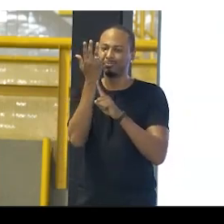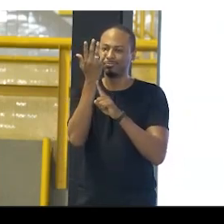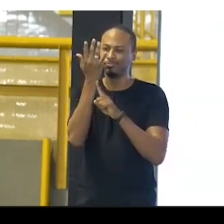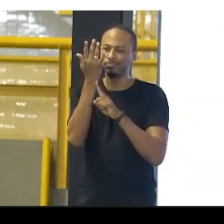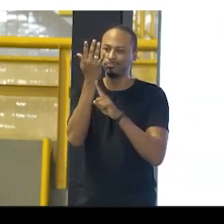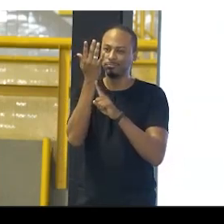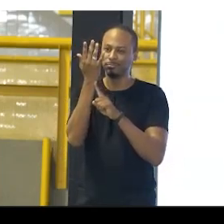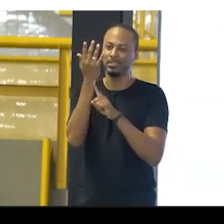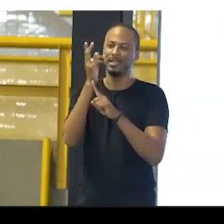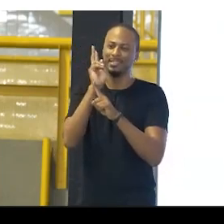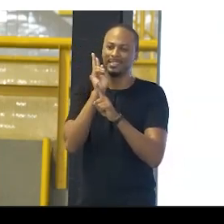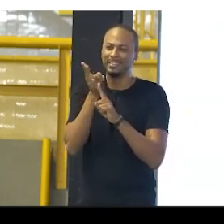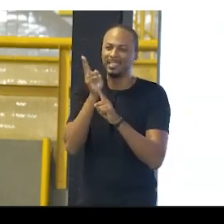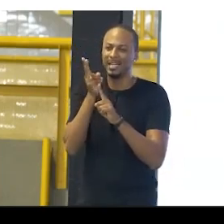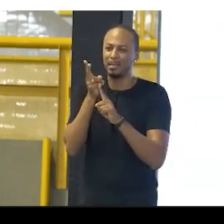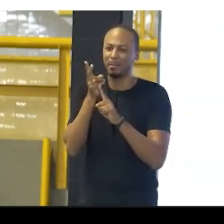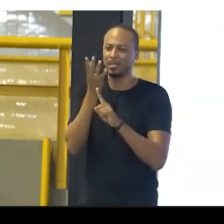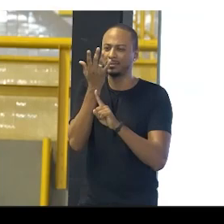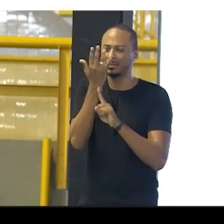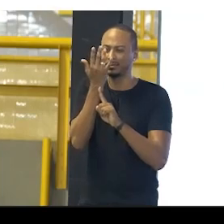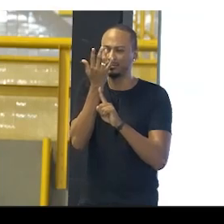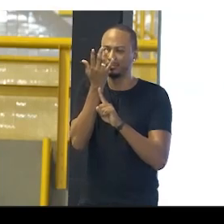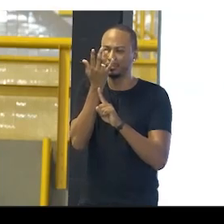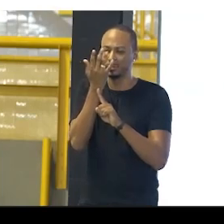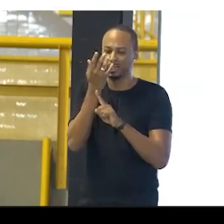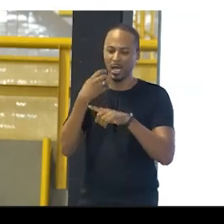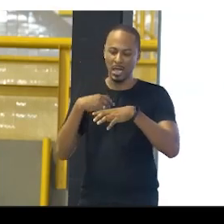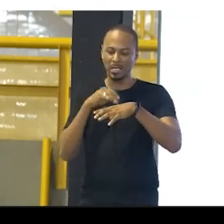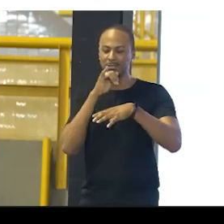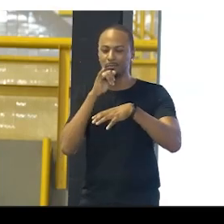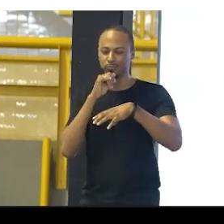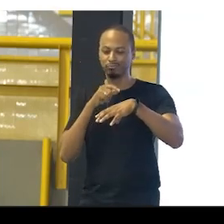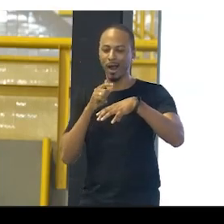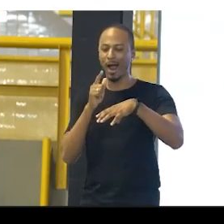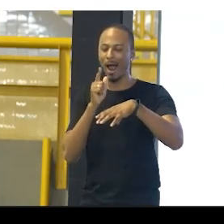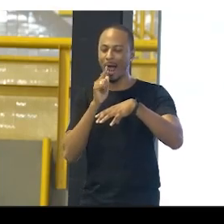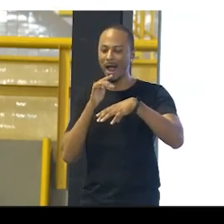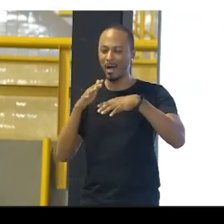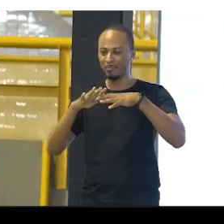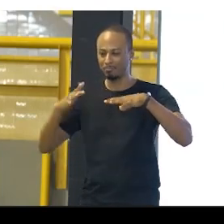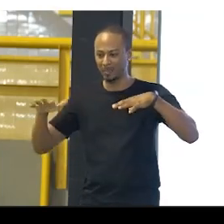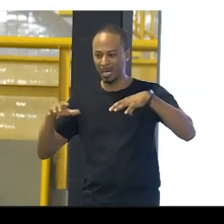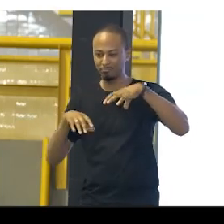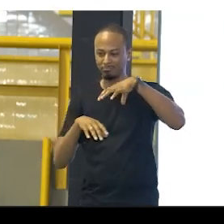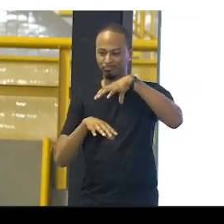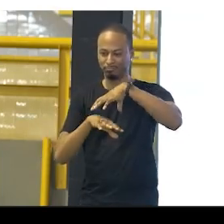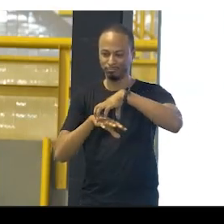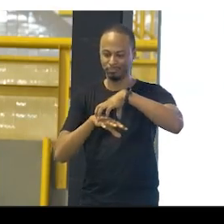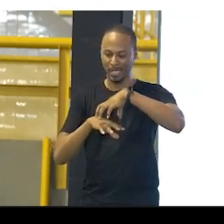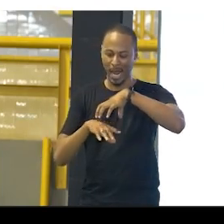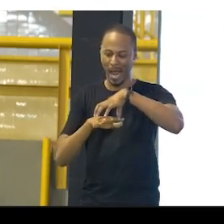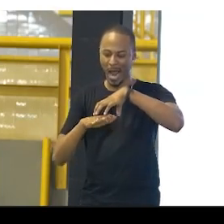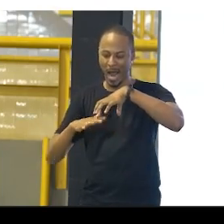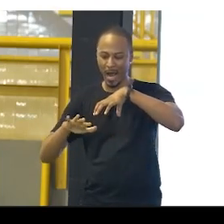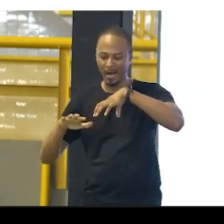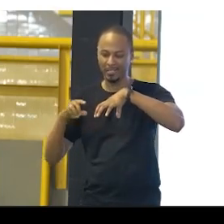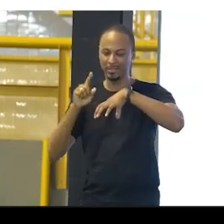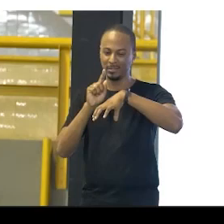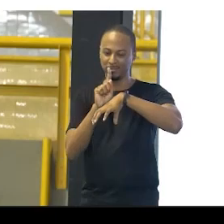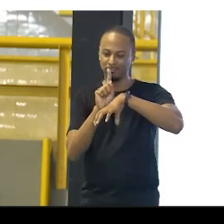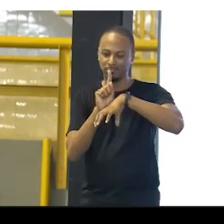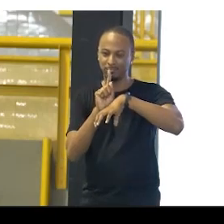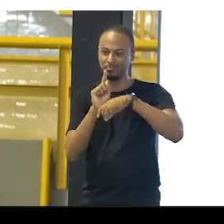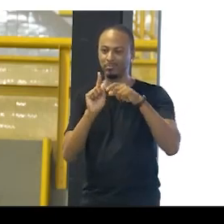desperdiçado. Então, é como a nova coqueluche do momento. Quando a gente fala de energia, a gente fala de hidrogênio